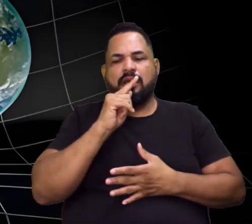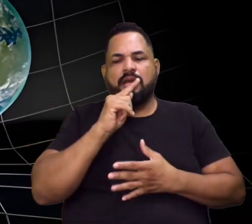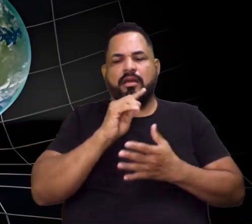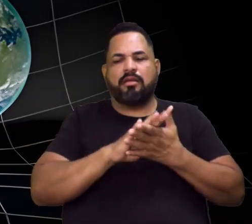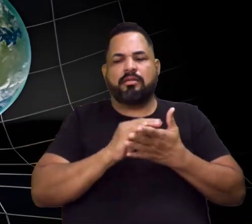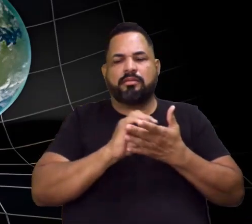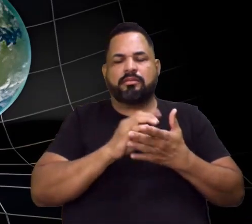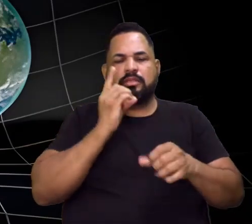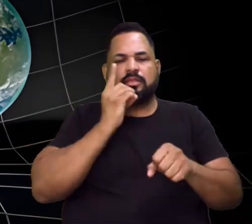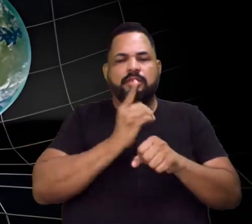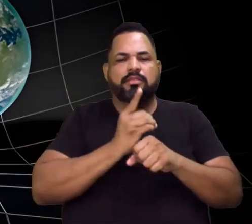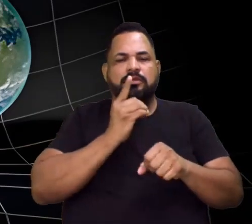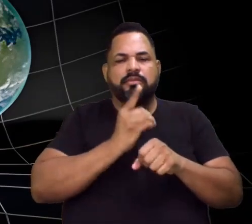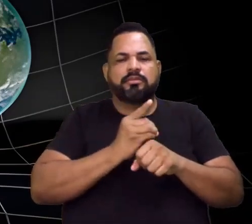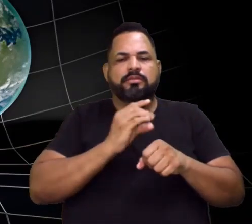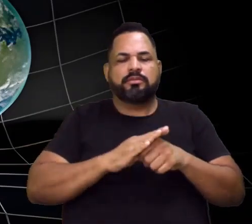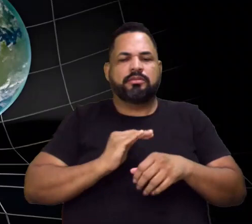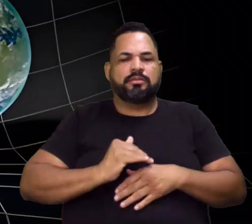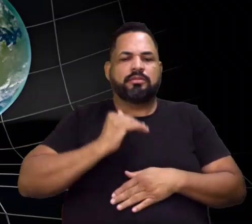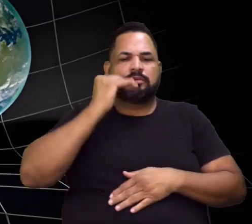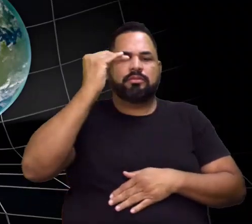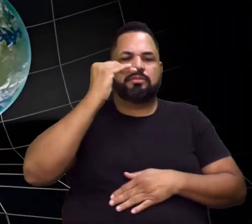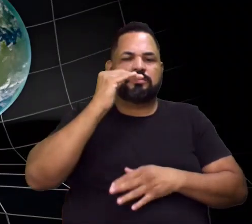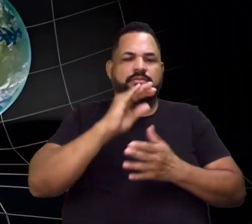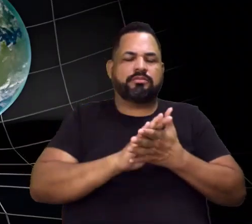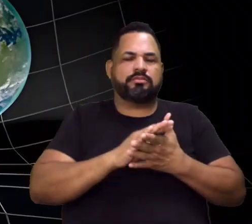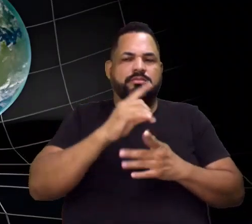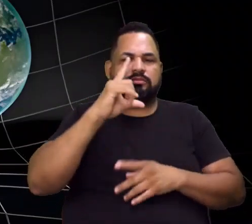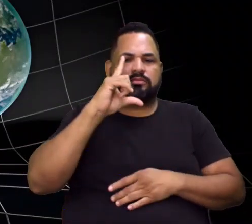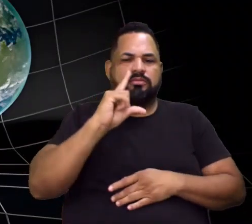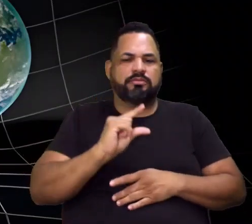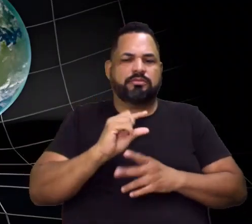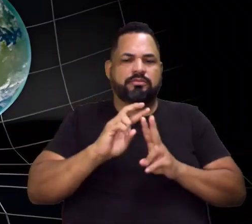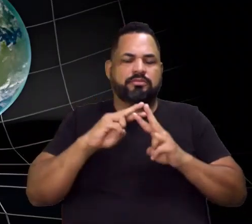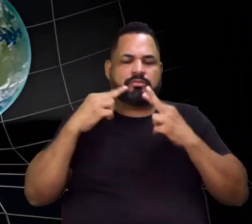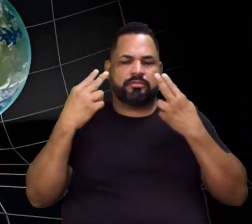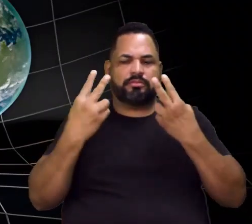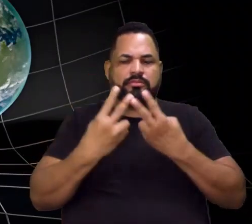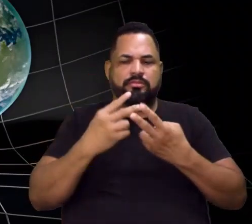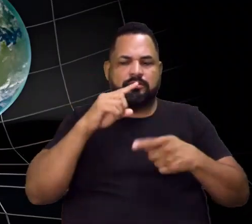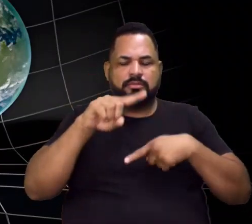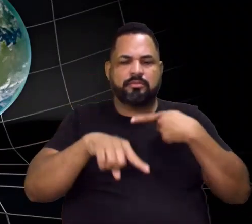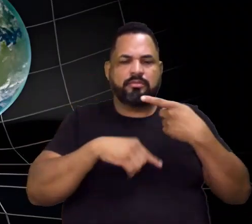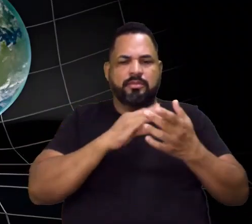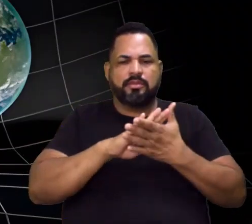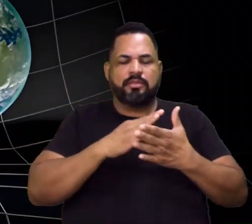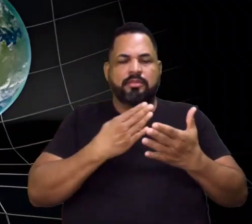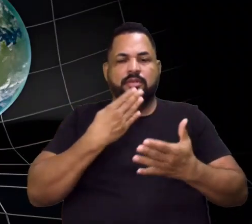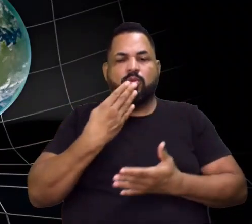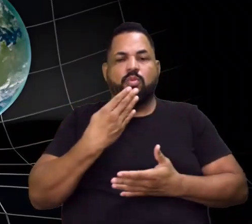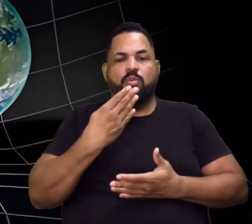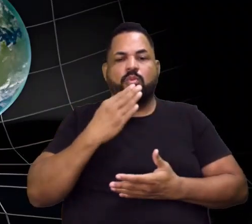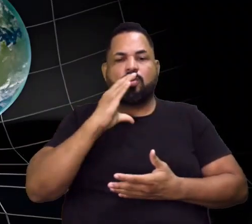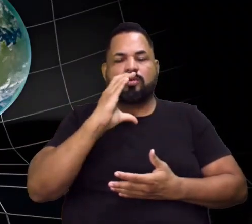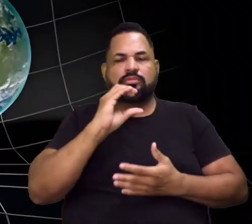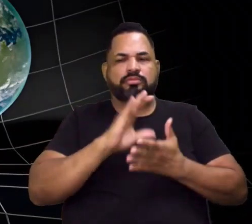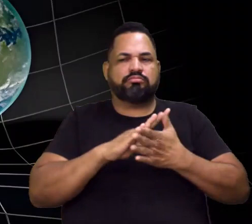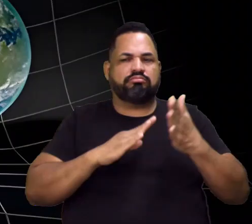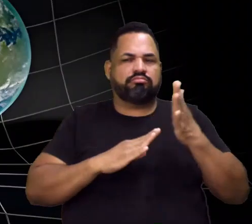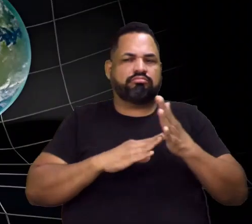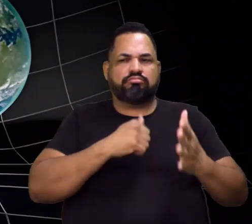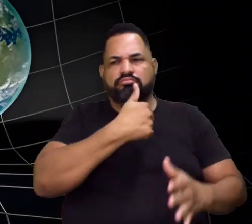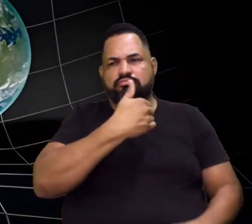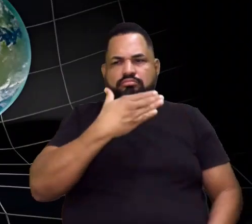mesmo aumentando a temperatura diminui de volume E no caso depois de quatro graus Celsius até 100